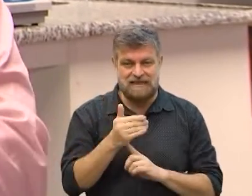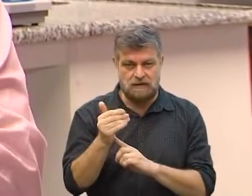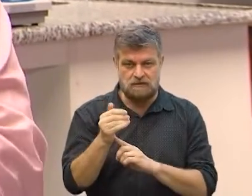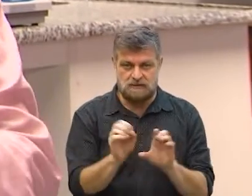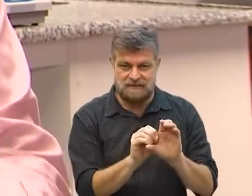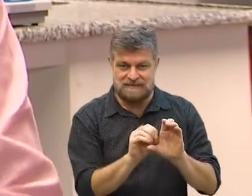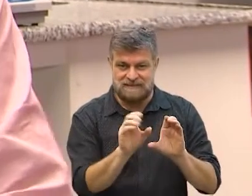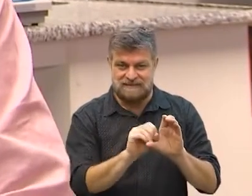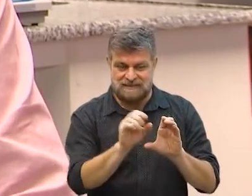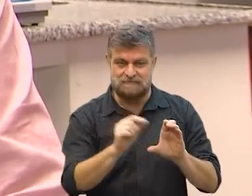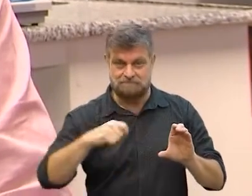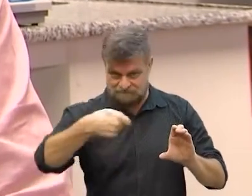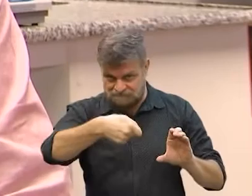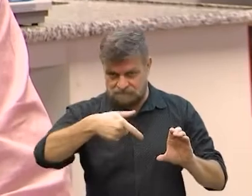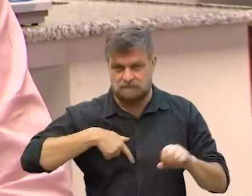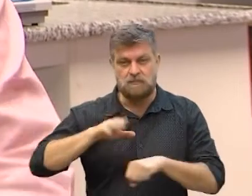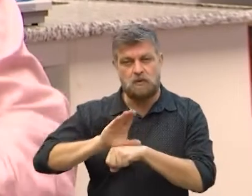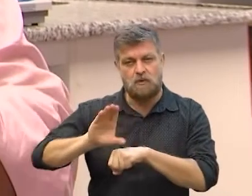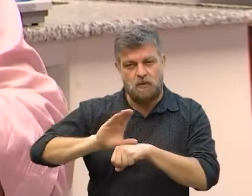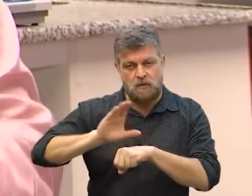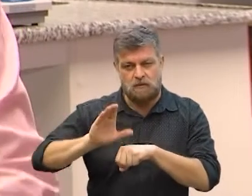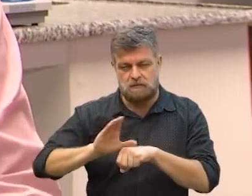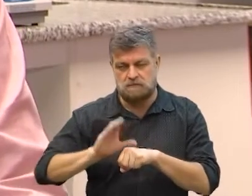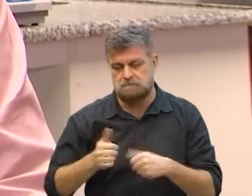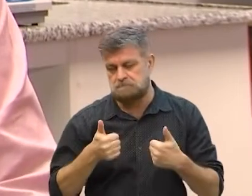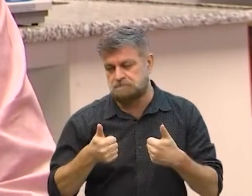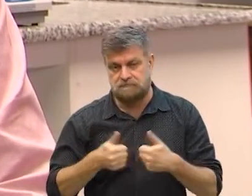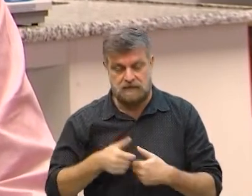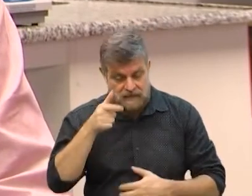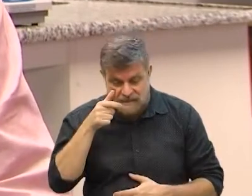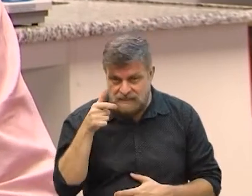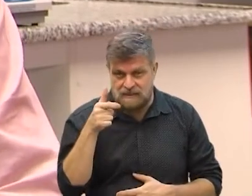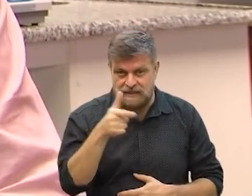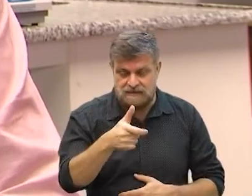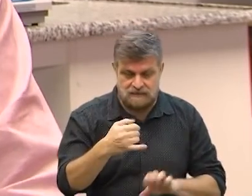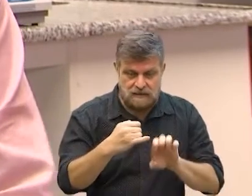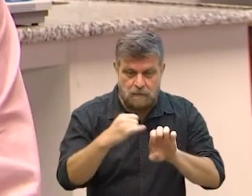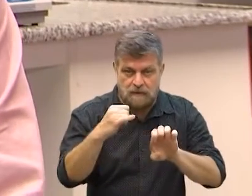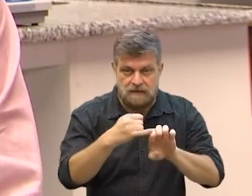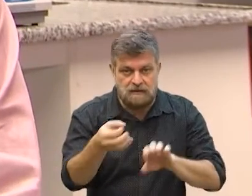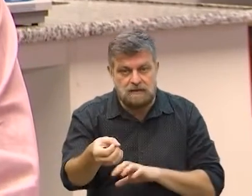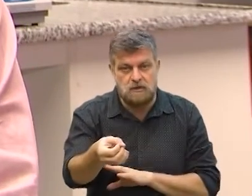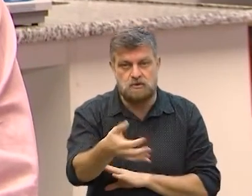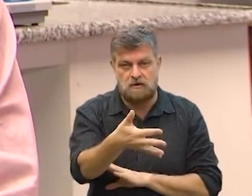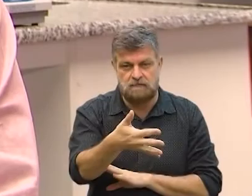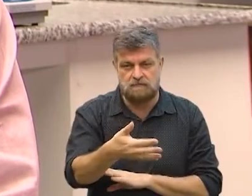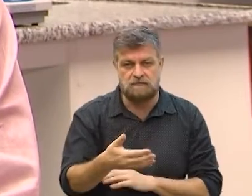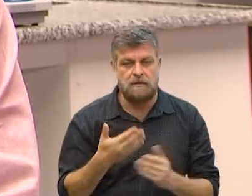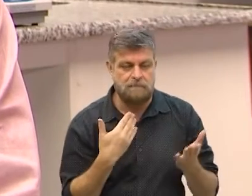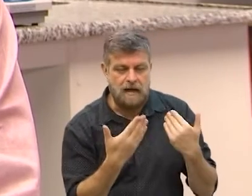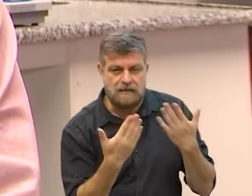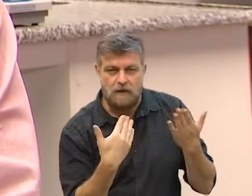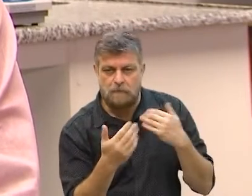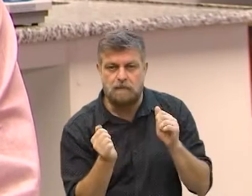tecnologia. A gente vai falar a respeito do curso, é bem interessante, é inovador. Então vou bater um